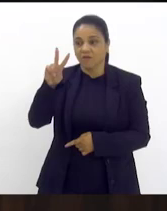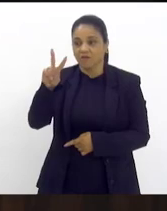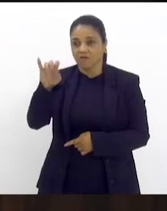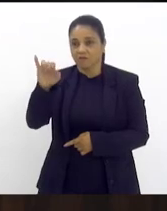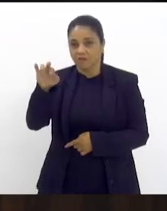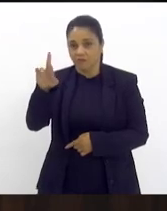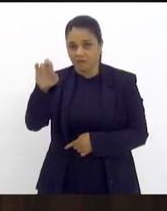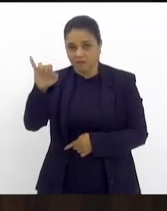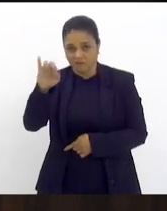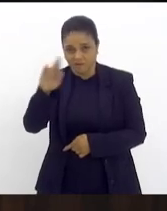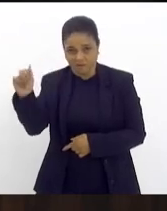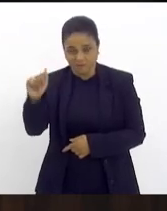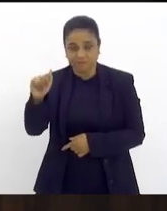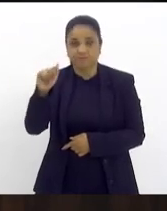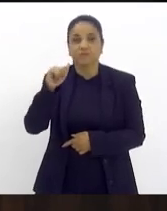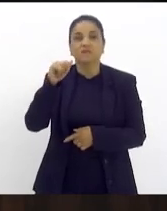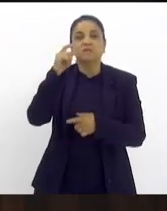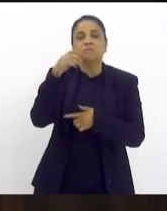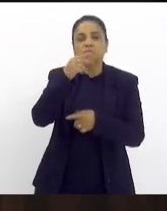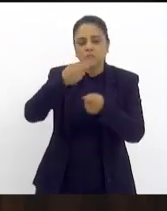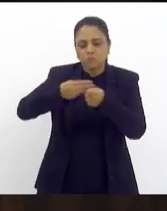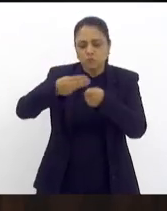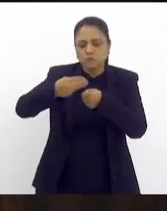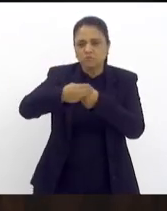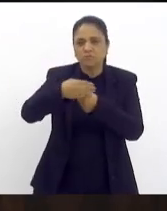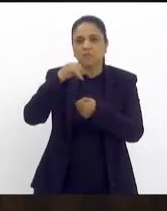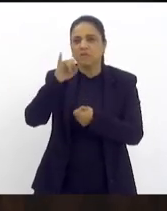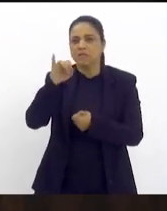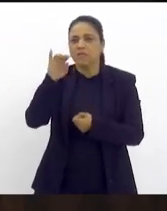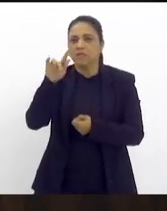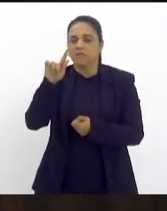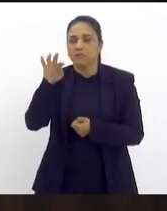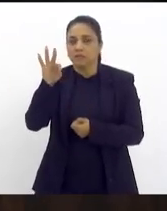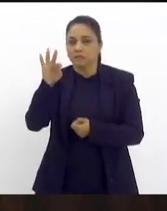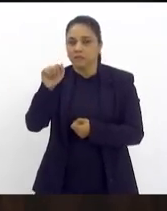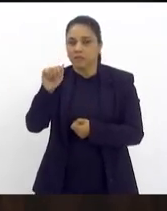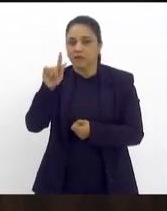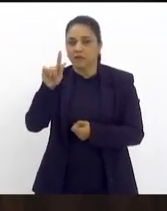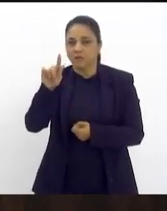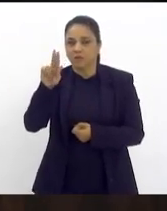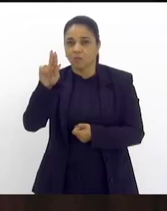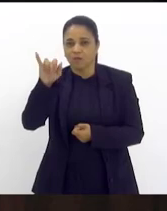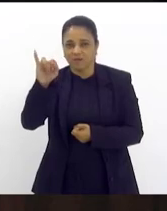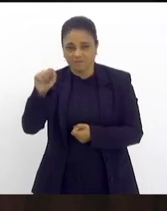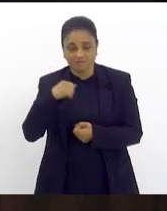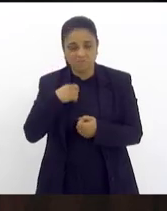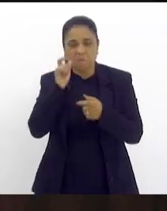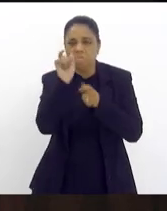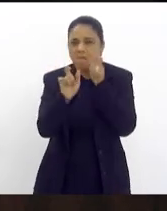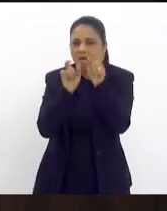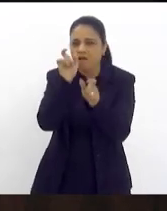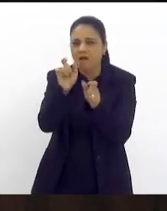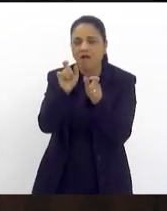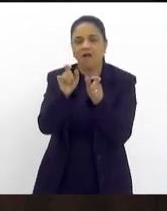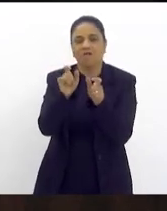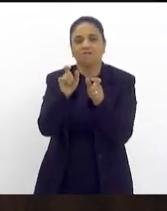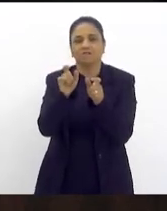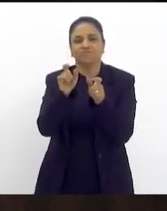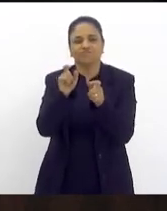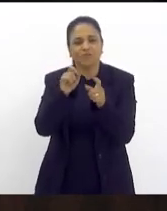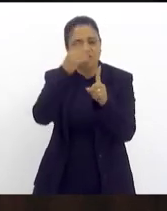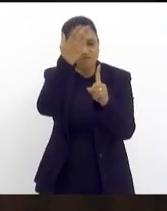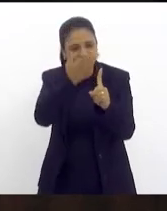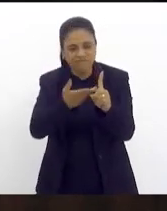Itaguaí. Espero, em poucas palavras, retratar com muito orgulho a trajetória de vida deste